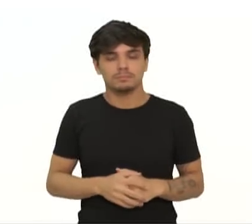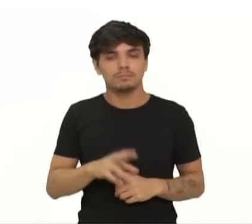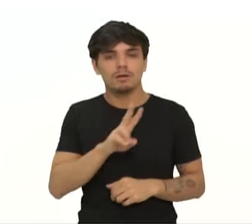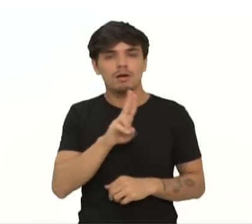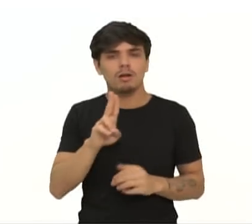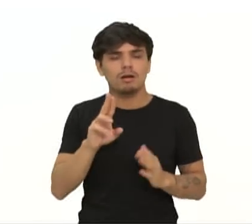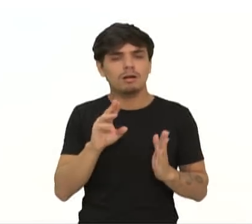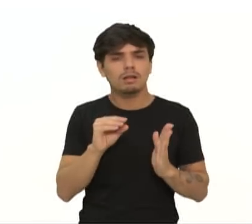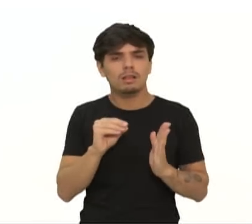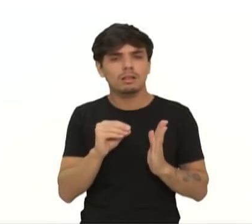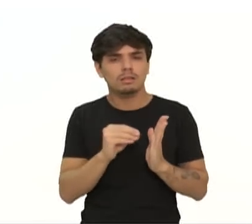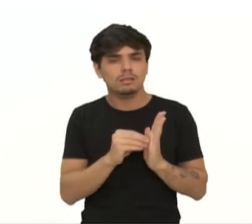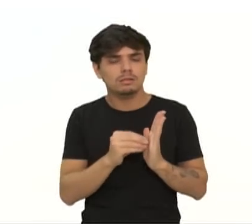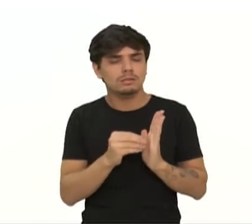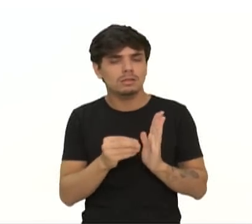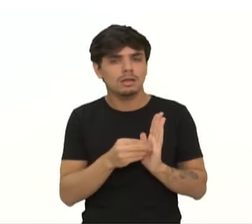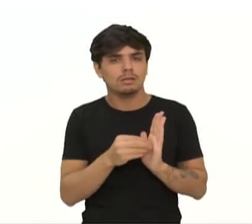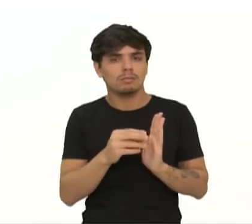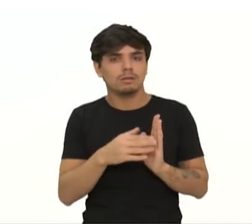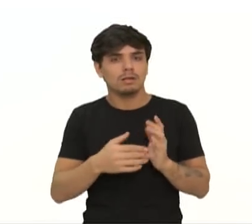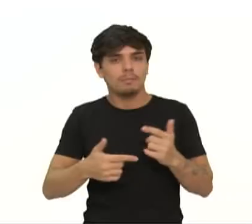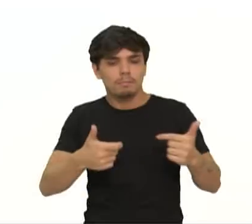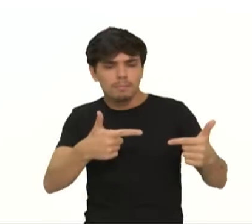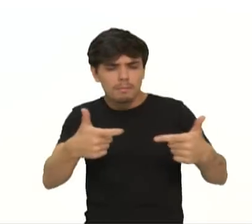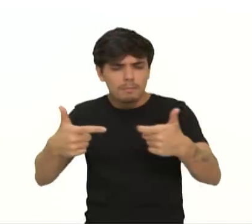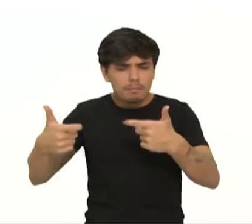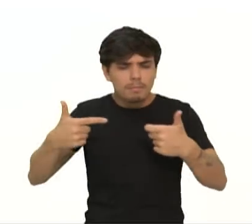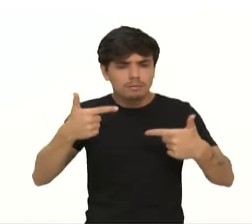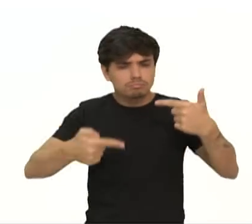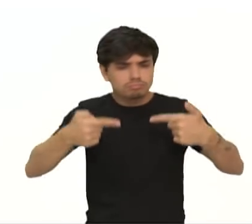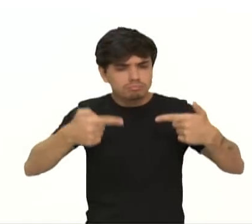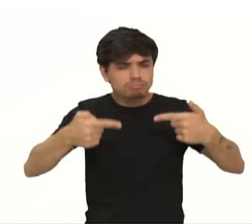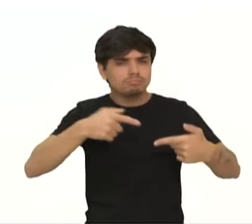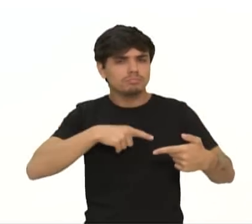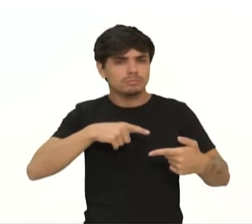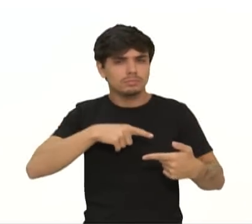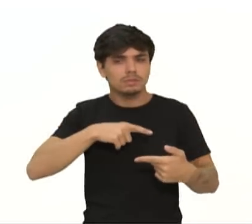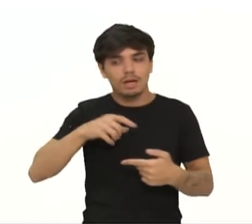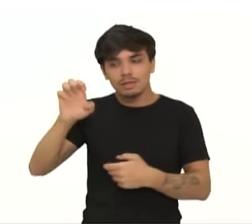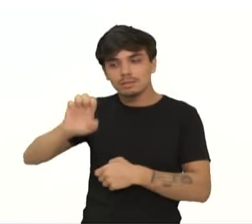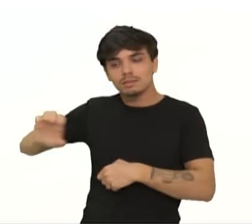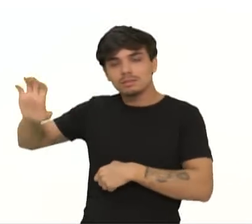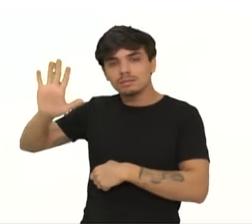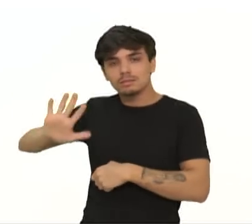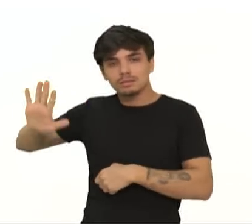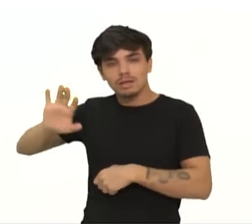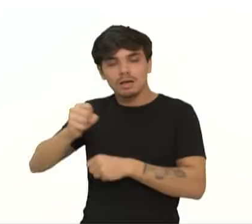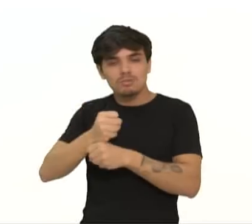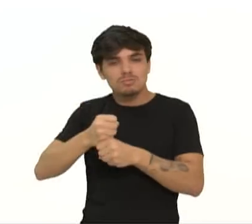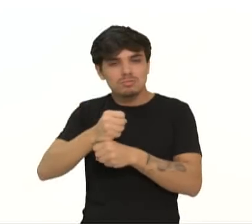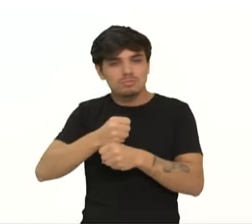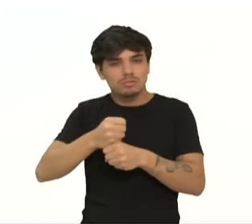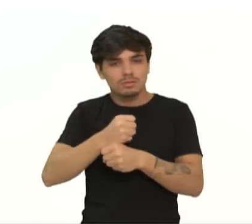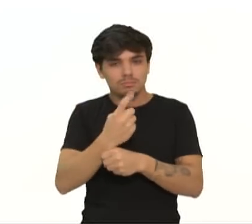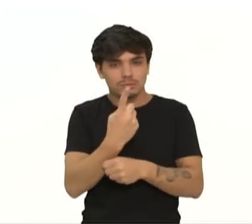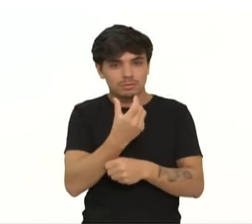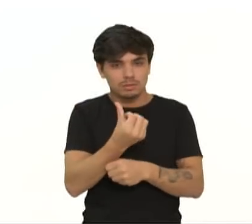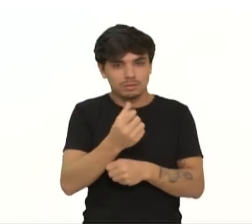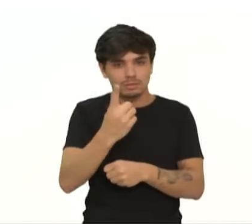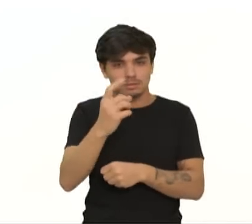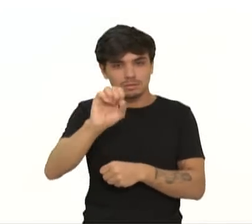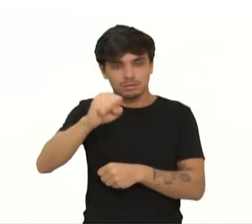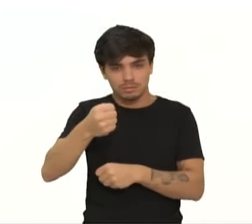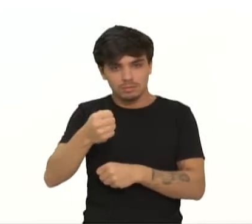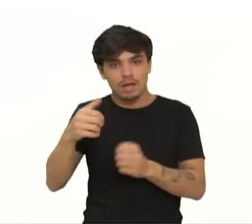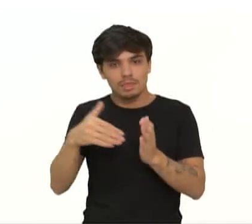aos conflitos que diversas nações europeias travaram entre si entre os anos de 1618